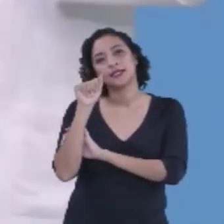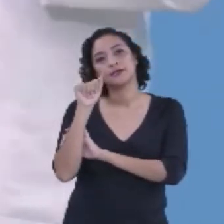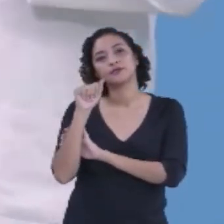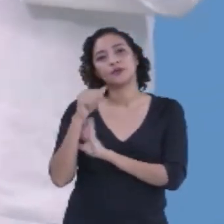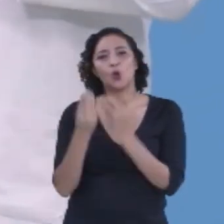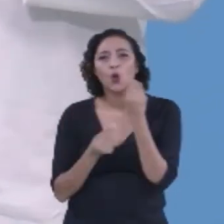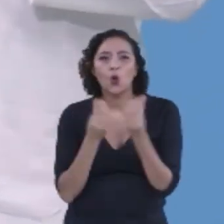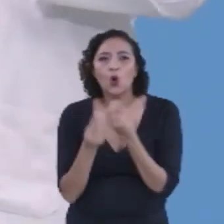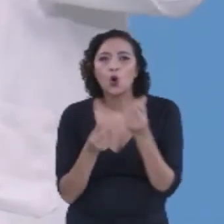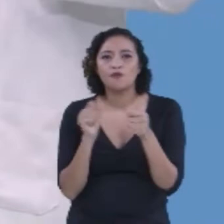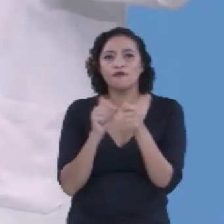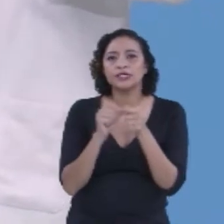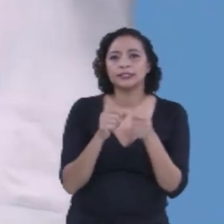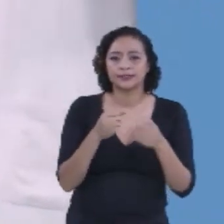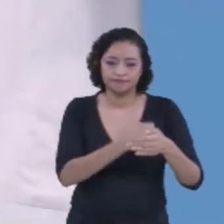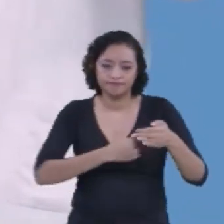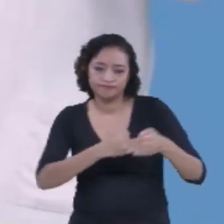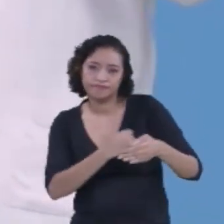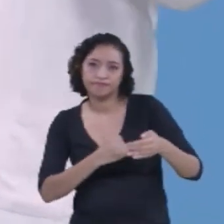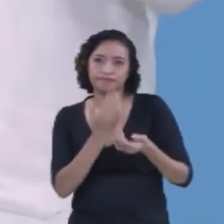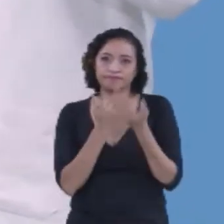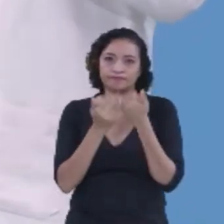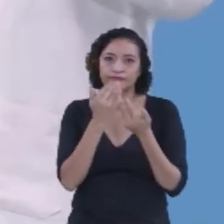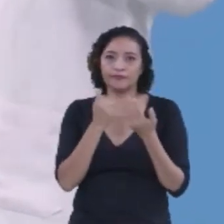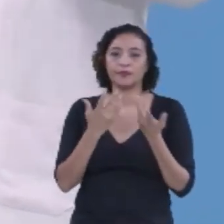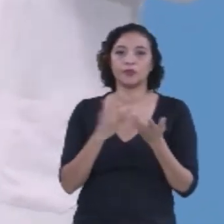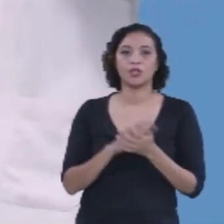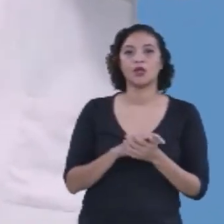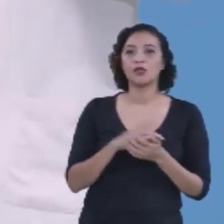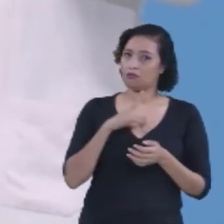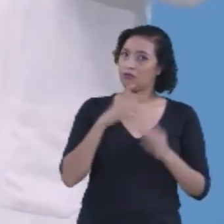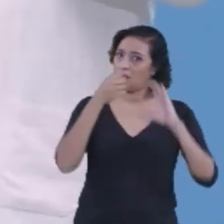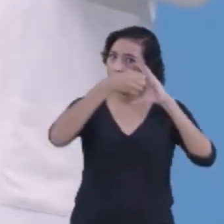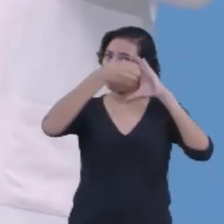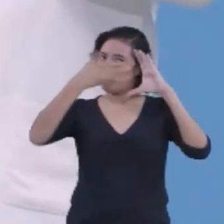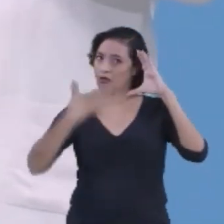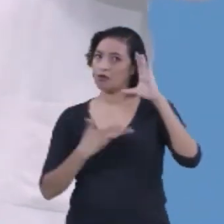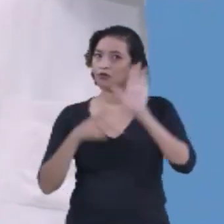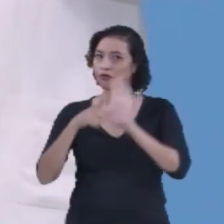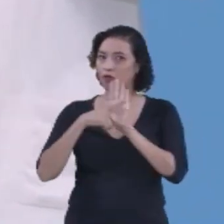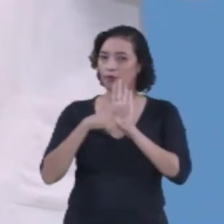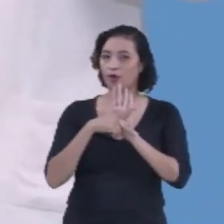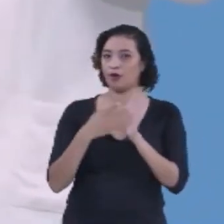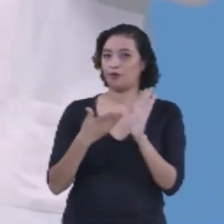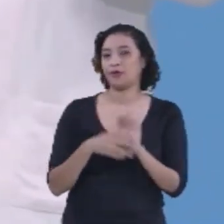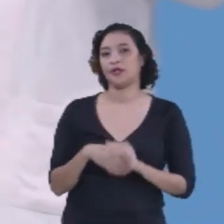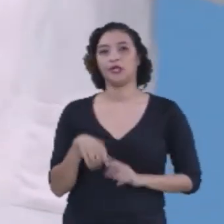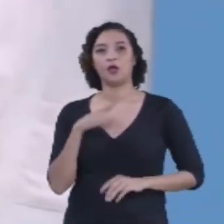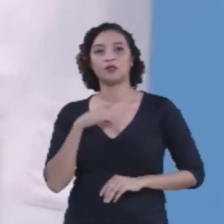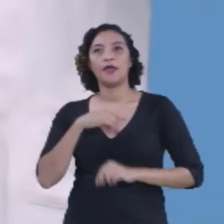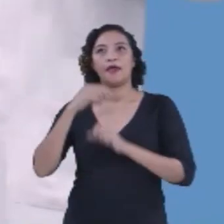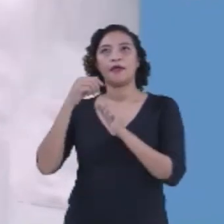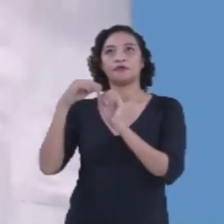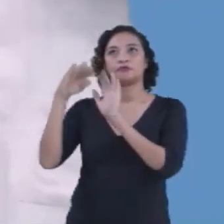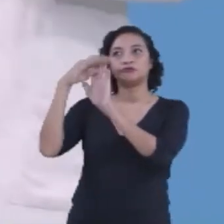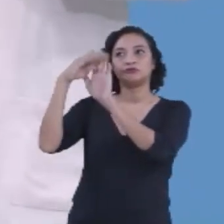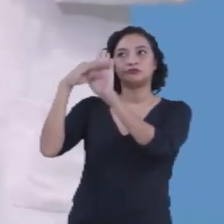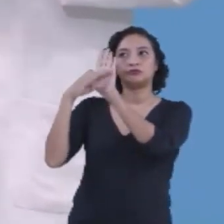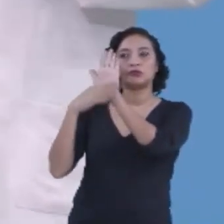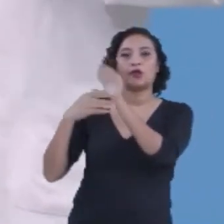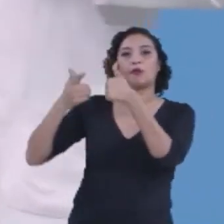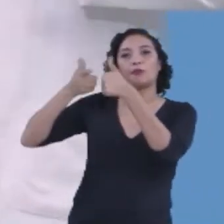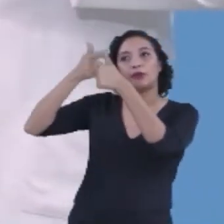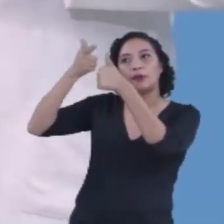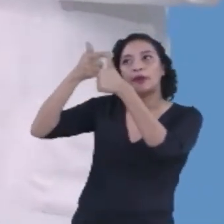algo. E ela tem toda uma característica. Então, quando você observa um texto como esse, que vem ingredientes, modo de fazer, você já sabe que é